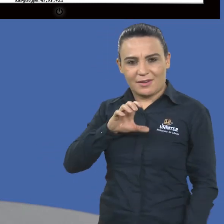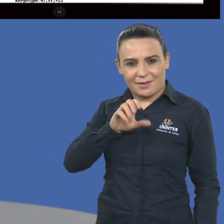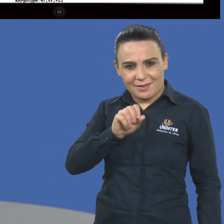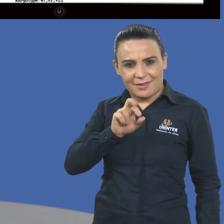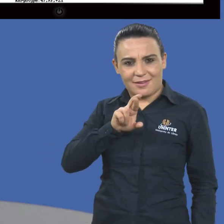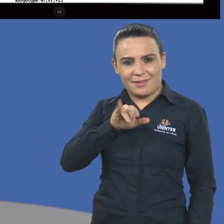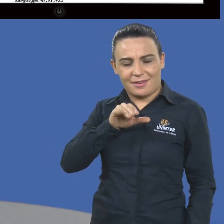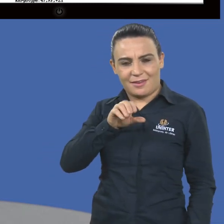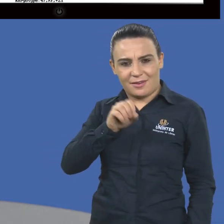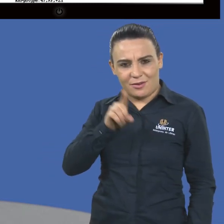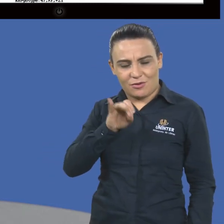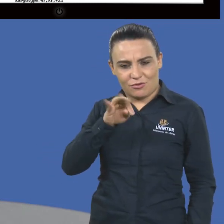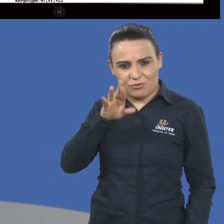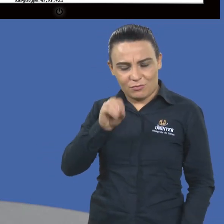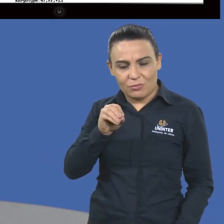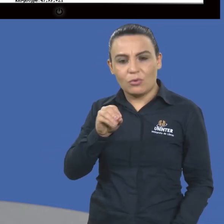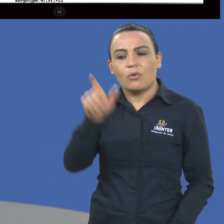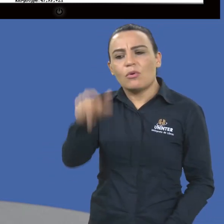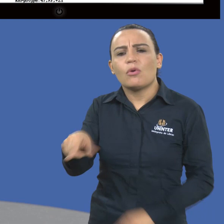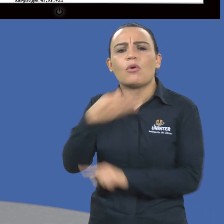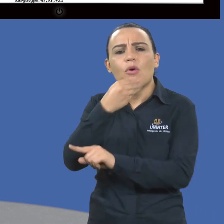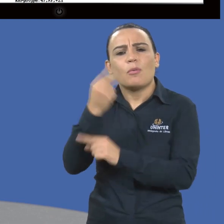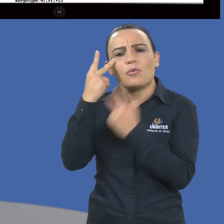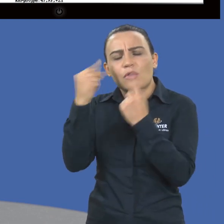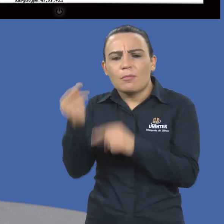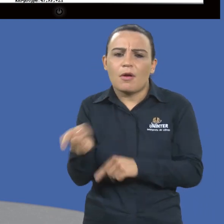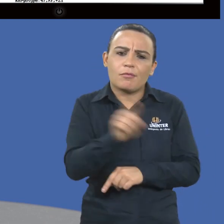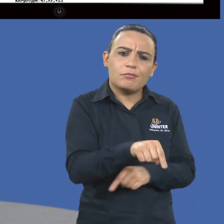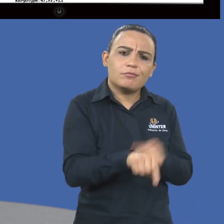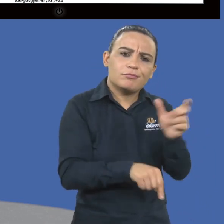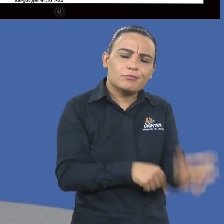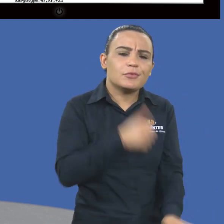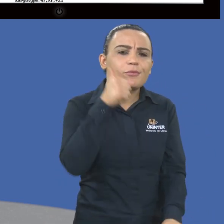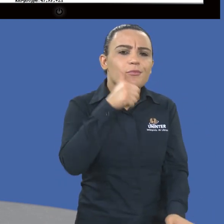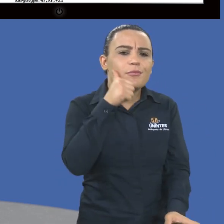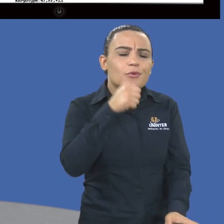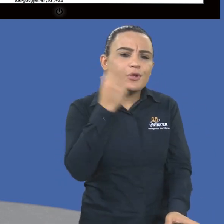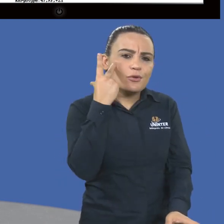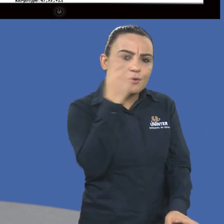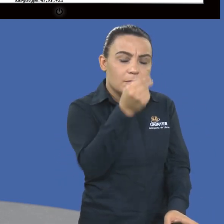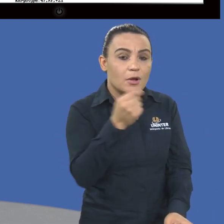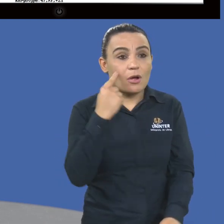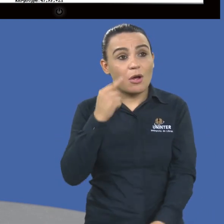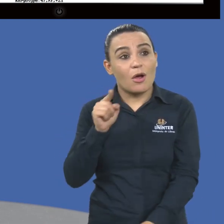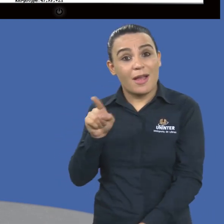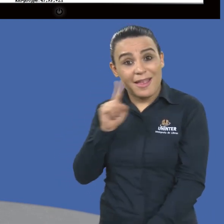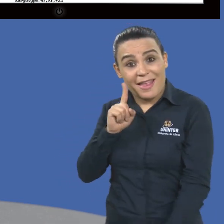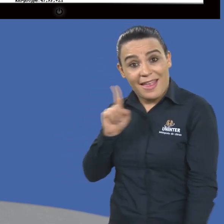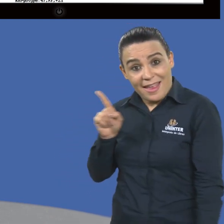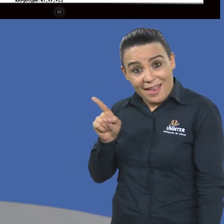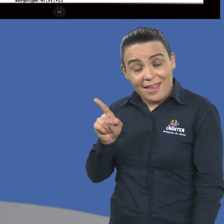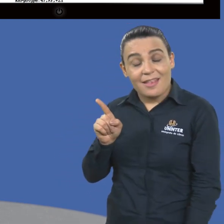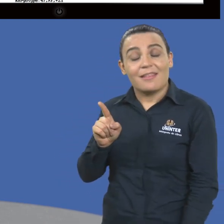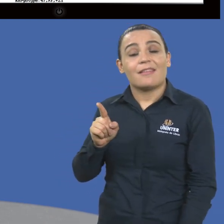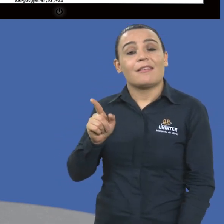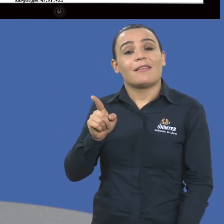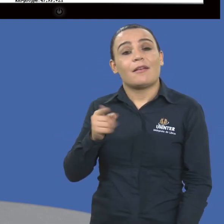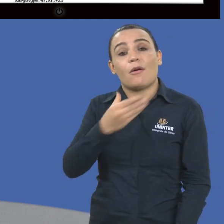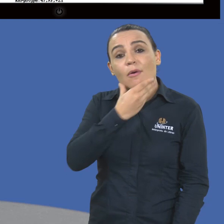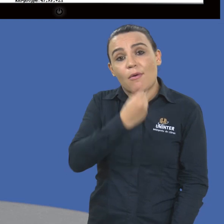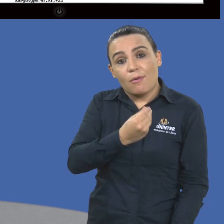nós mostramos um cariótipo de um homem normal e de uma mulher normal, e esse é um cariótipo de um